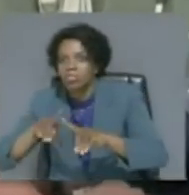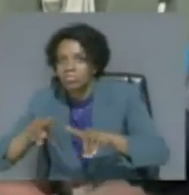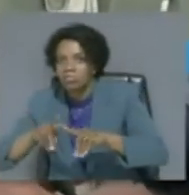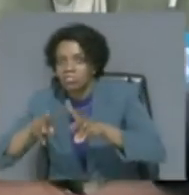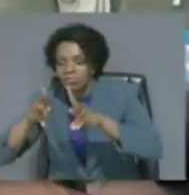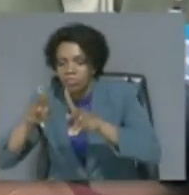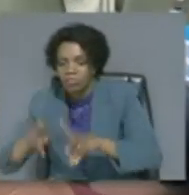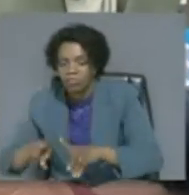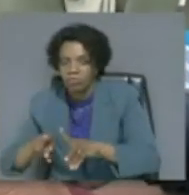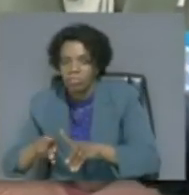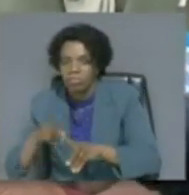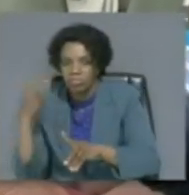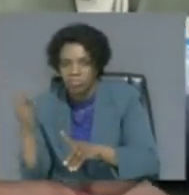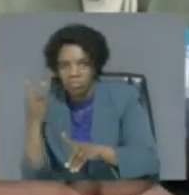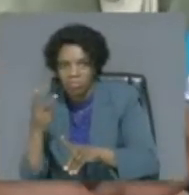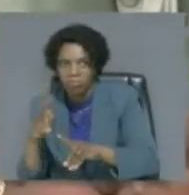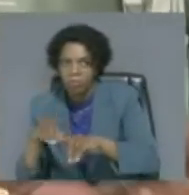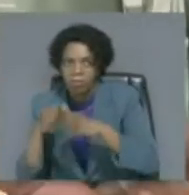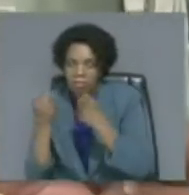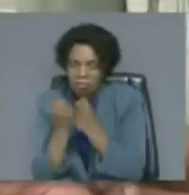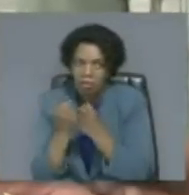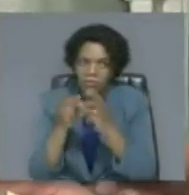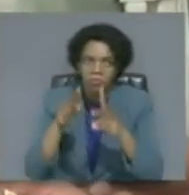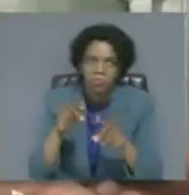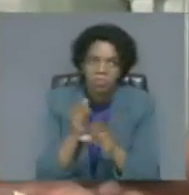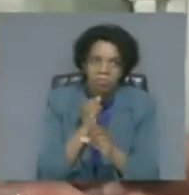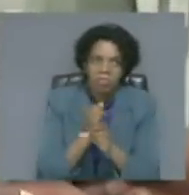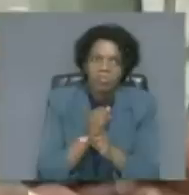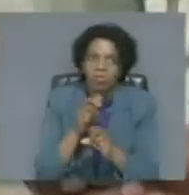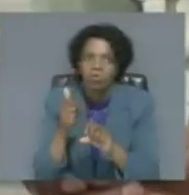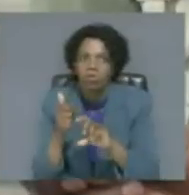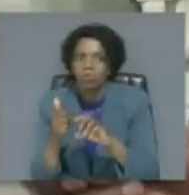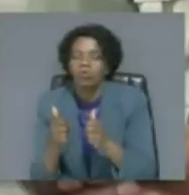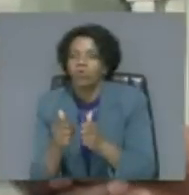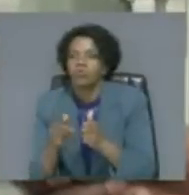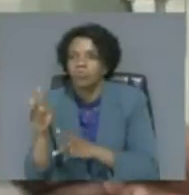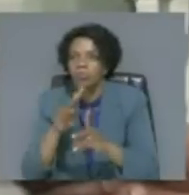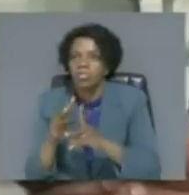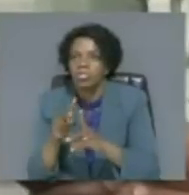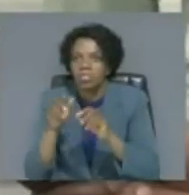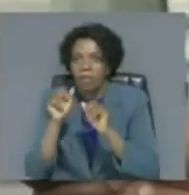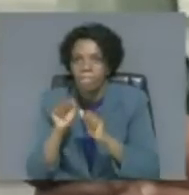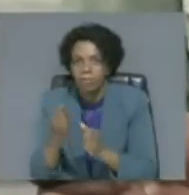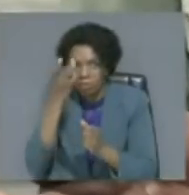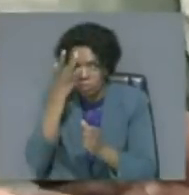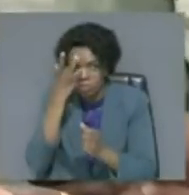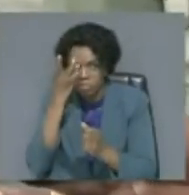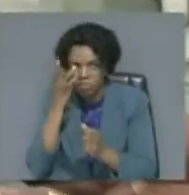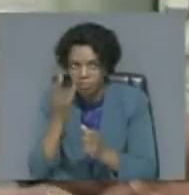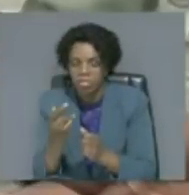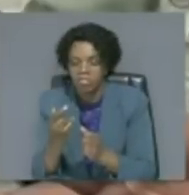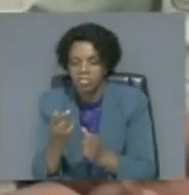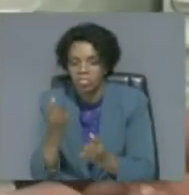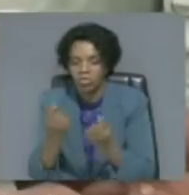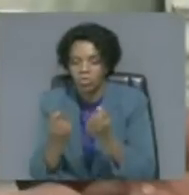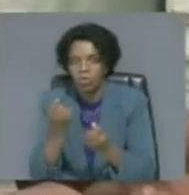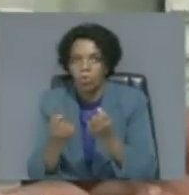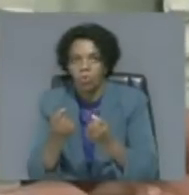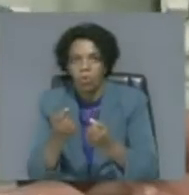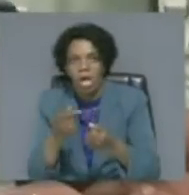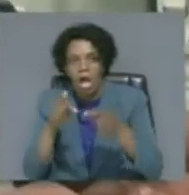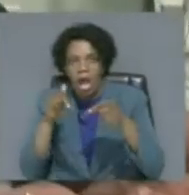residem funcionários, empresários e enfim, a população que labora no